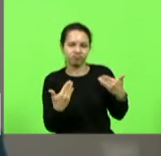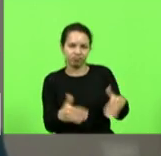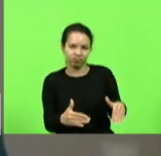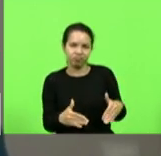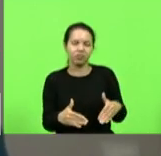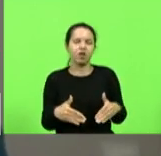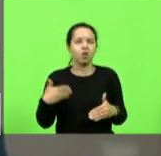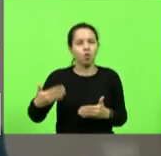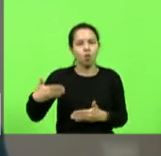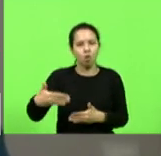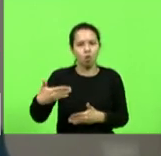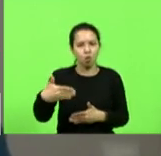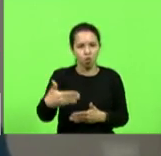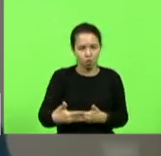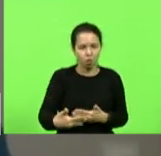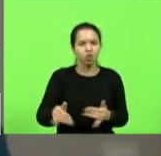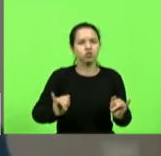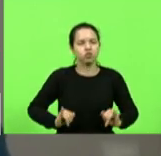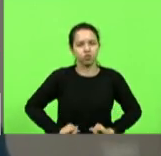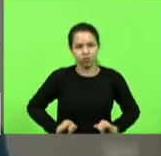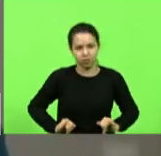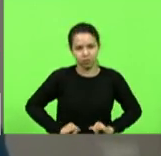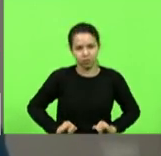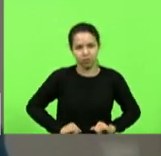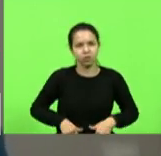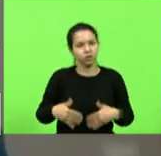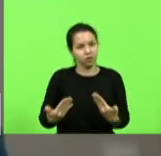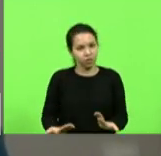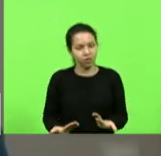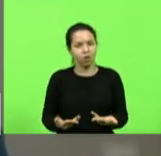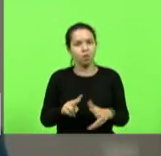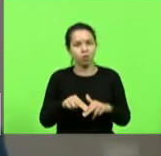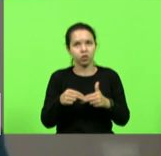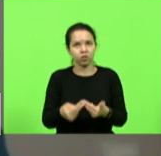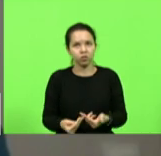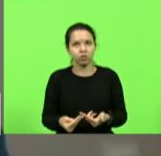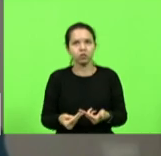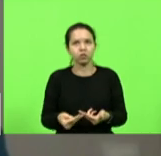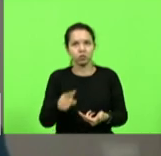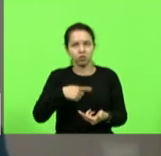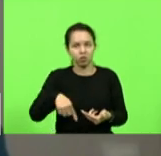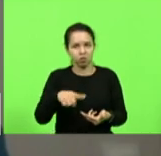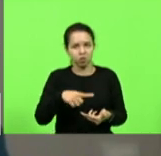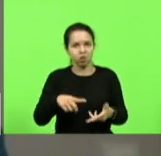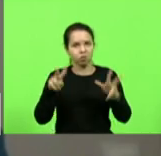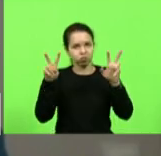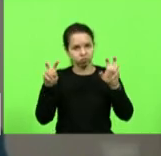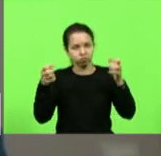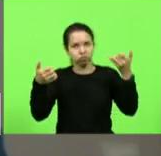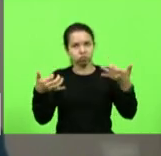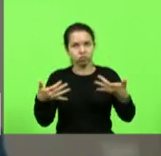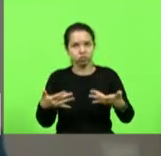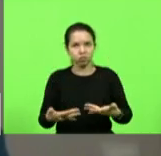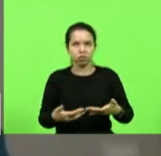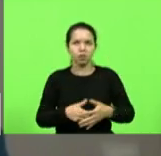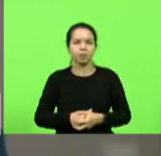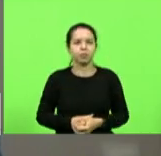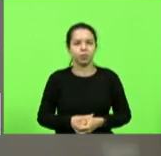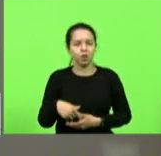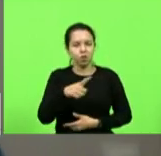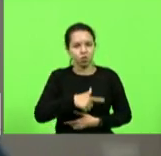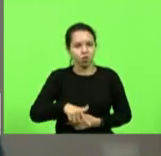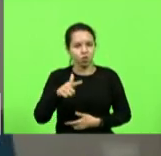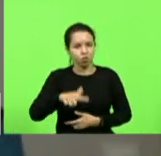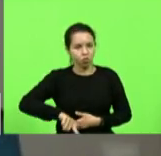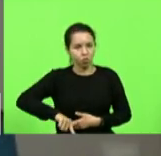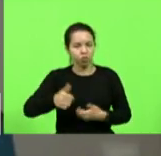cotidiano tão sofrido, né? Então, trazendo essa fala, nós reforçamos, né, que, tendo um ponto de partida, que a